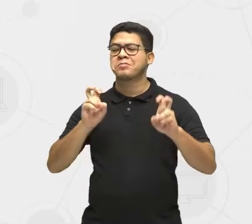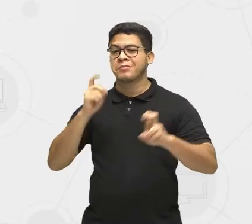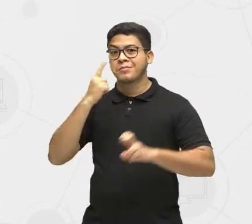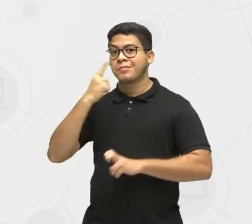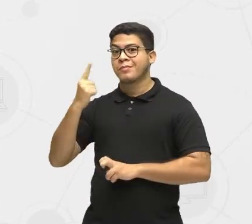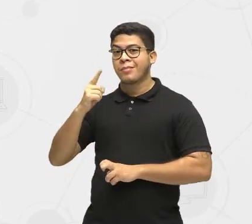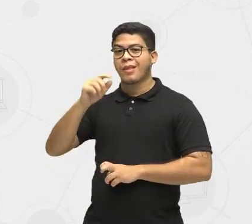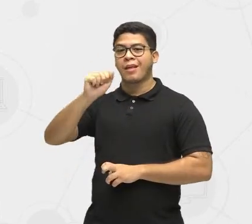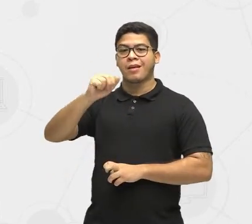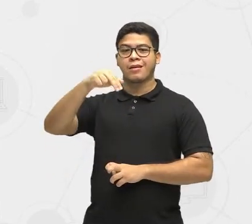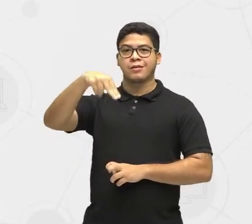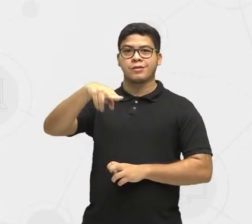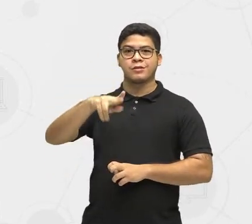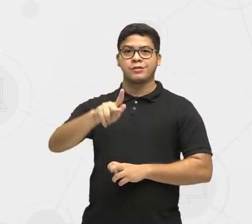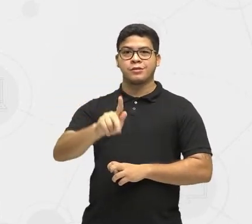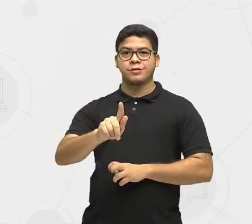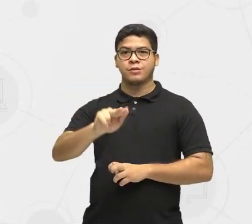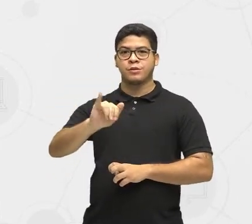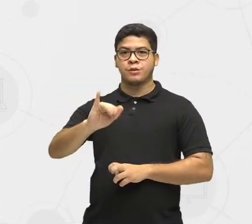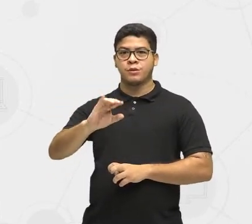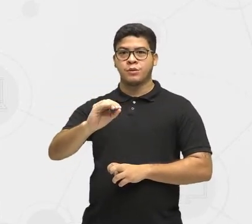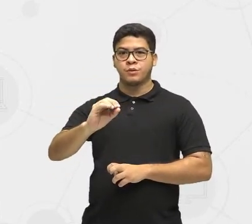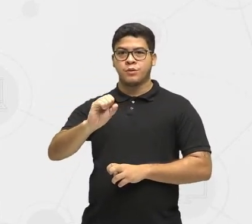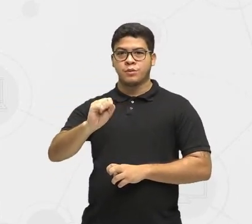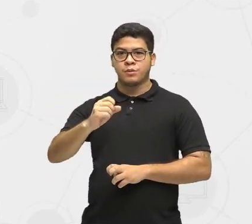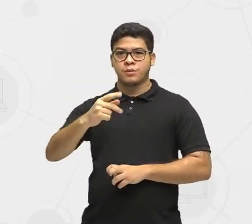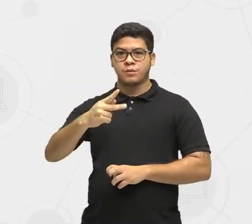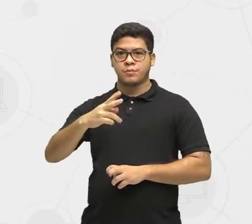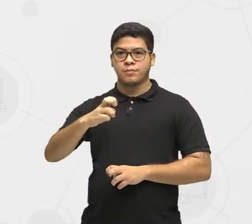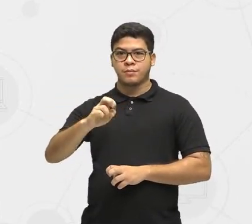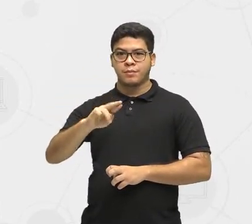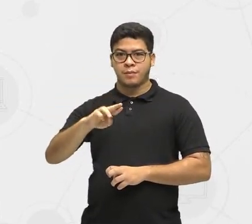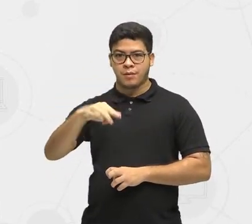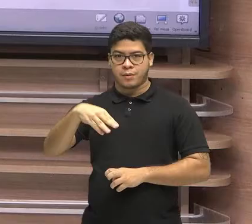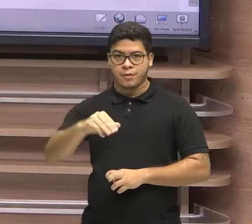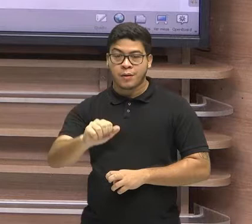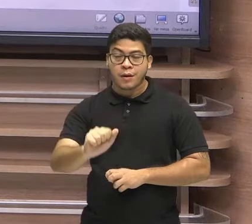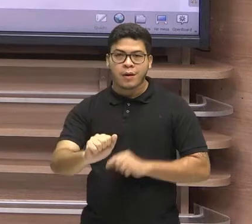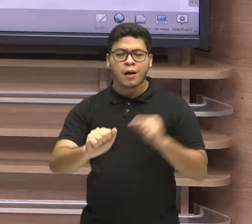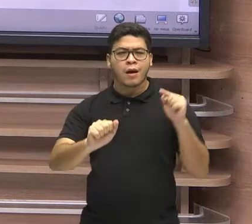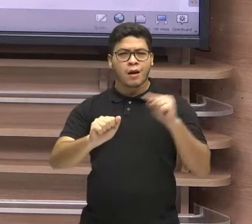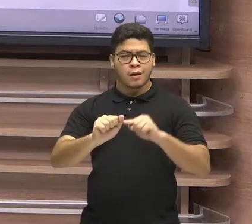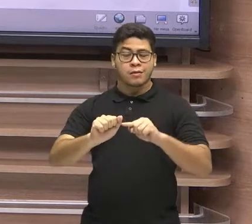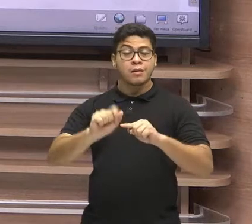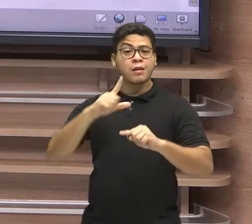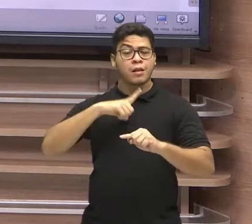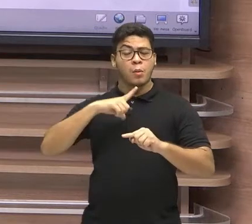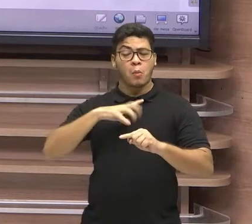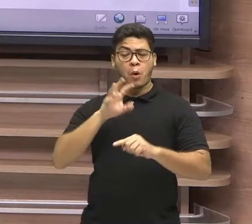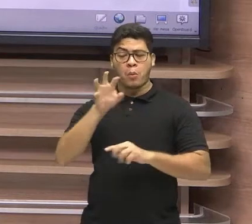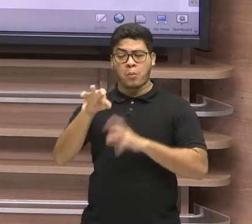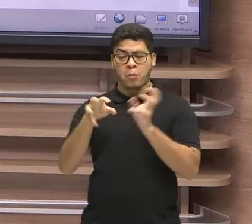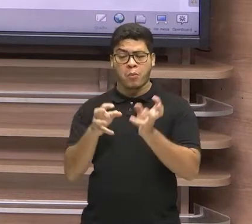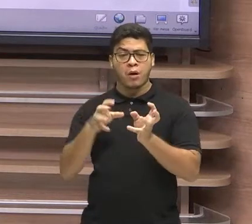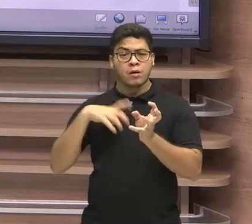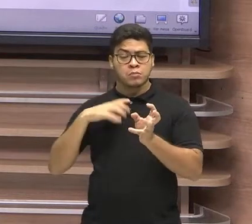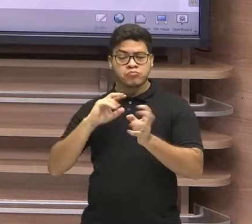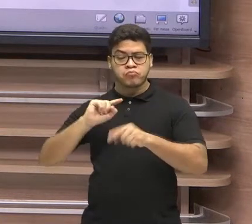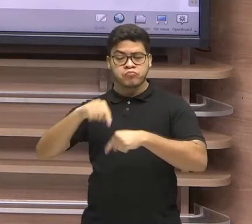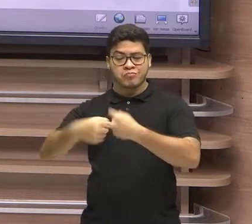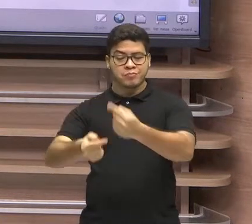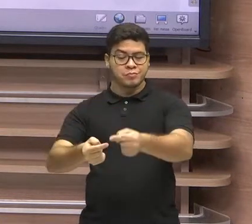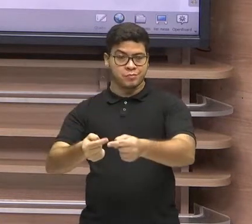as angiospermas, os seus órgãos reprodutivos. Muito bem, vamos então falar